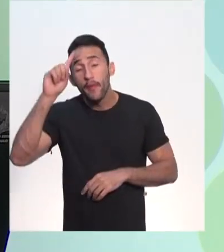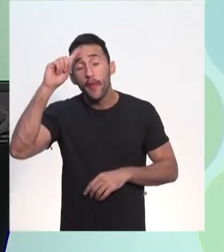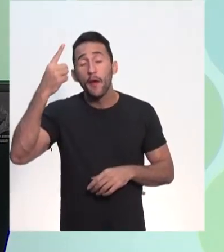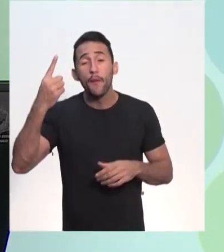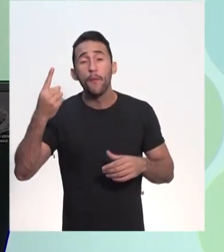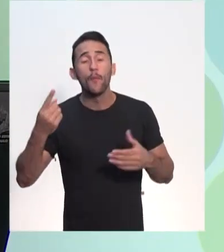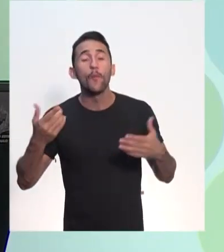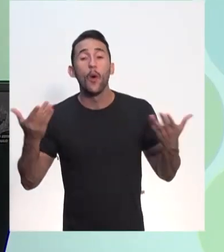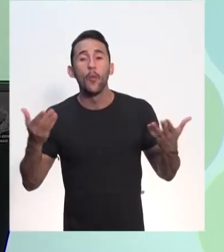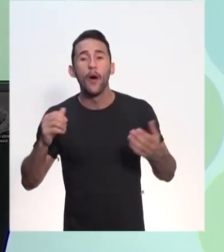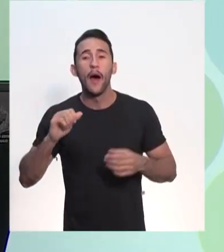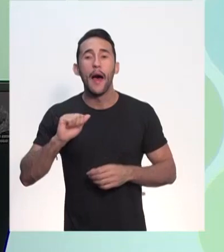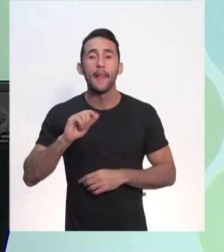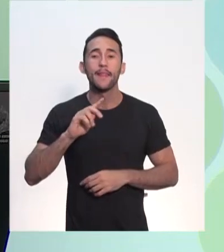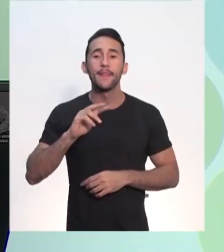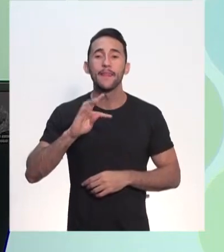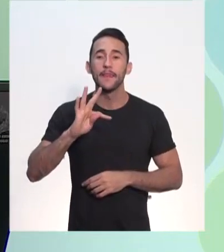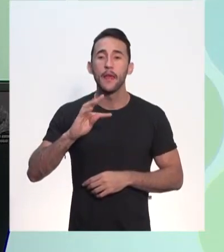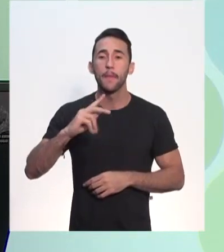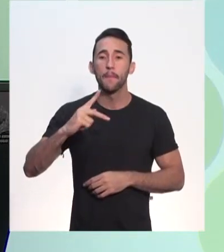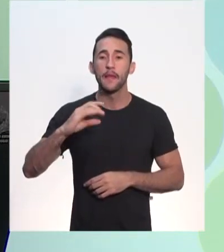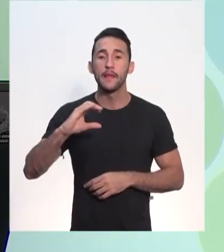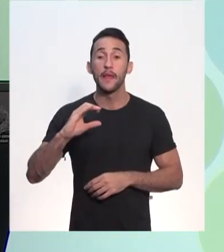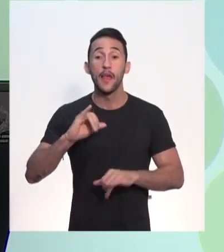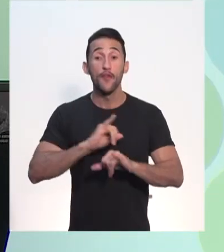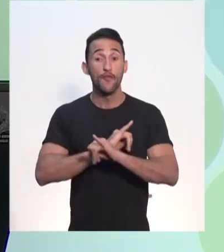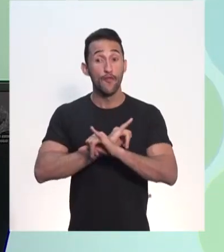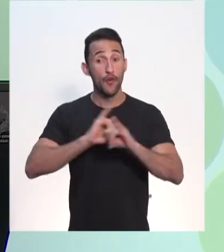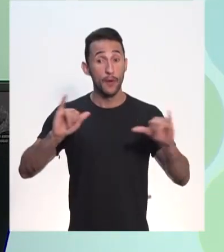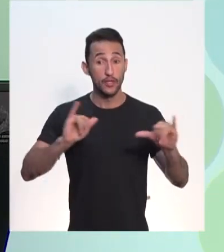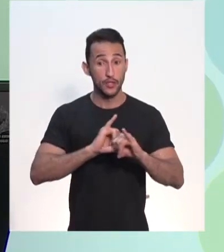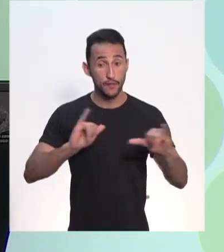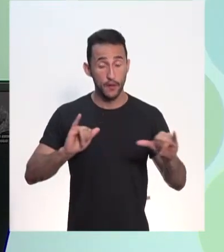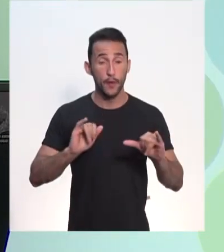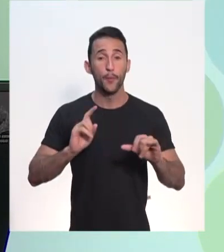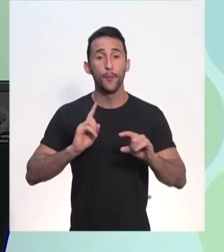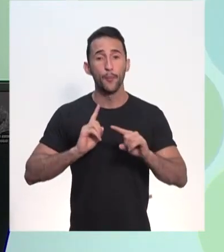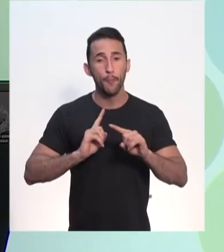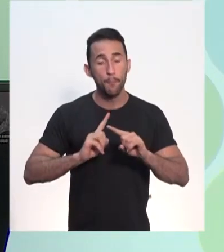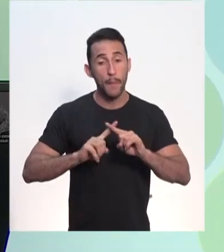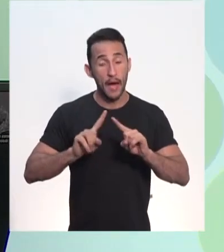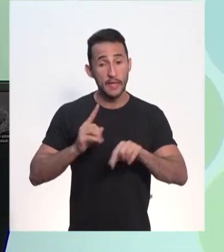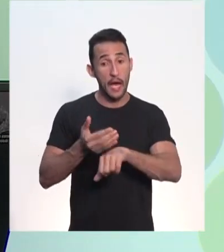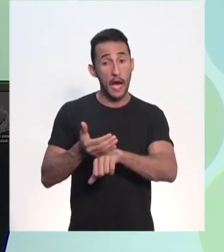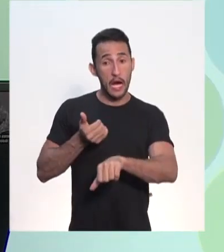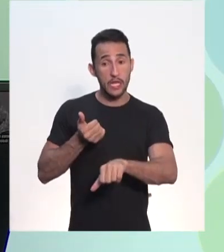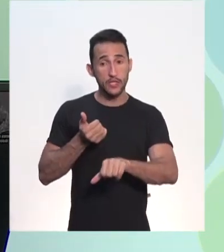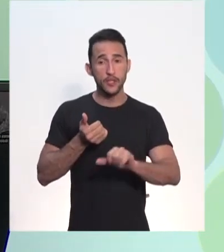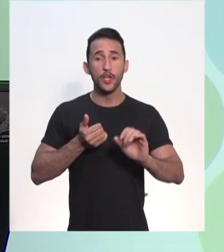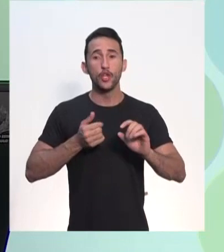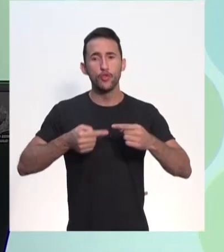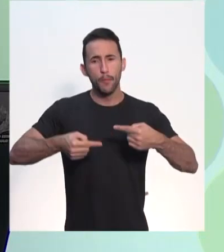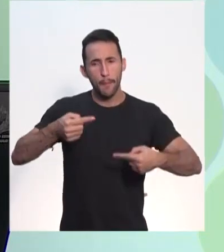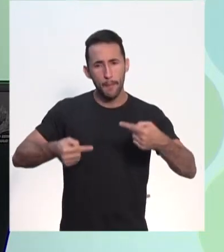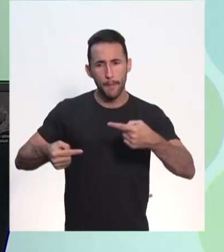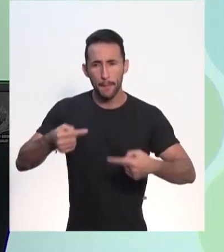ATPC até mais informativa, Mas a ideia é estar discutindo alguns pontos com vocês, apresentando uma